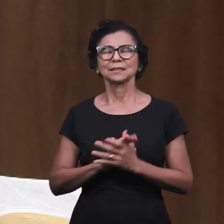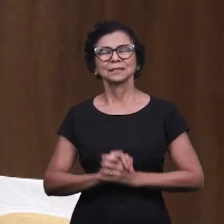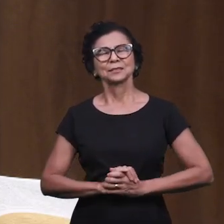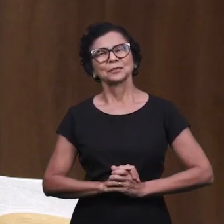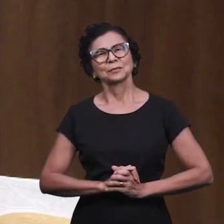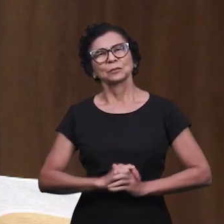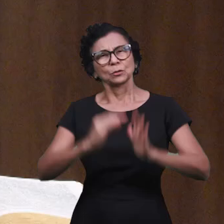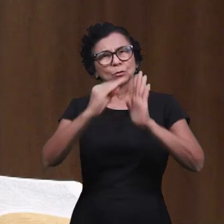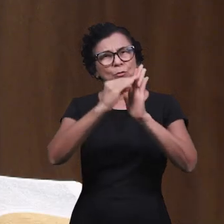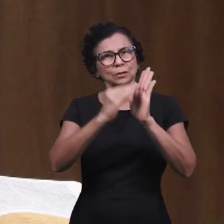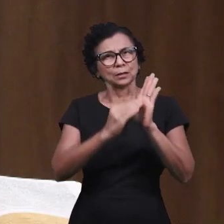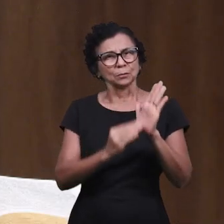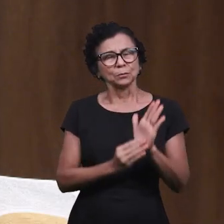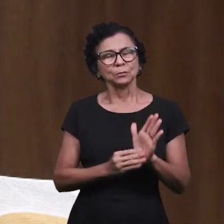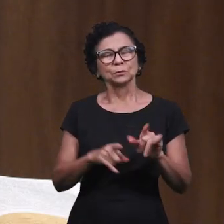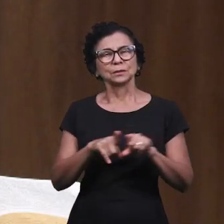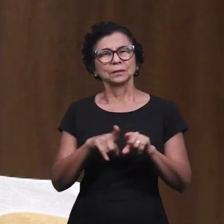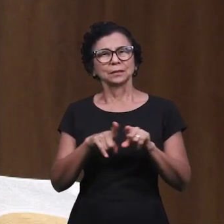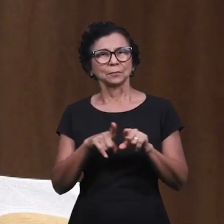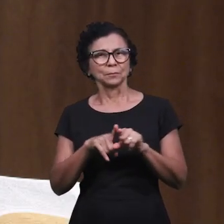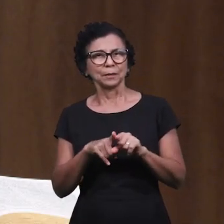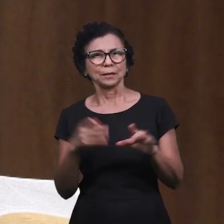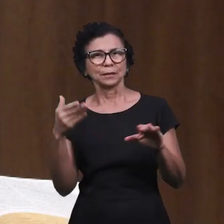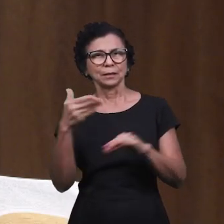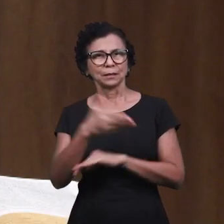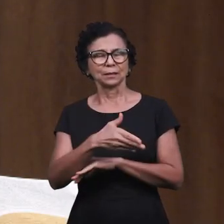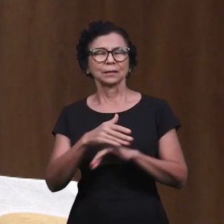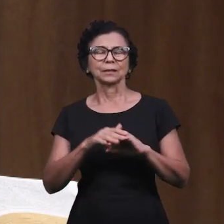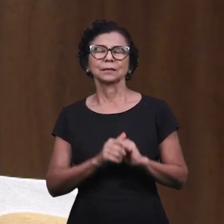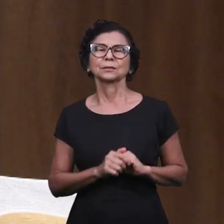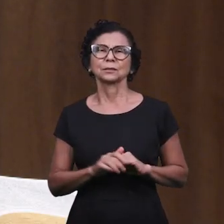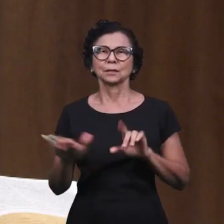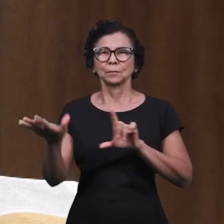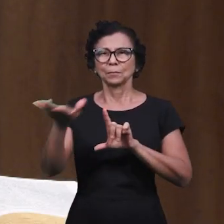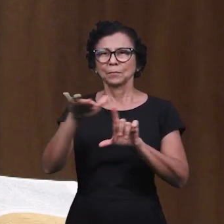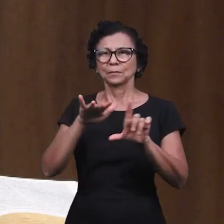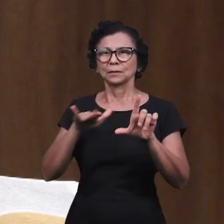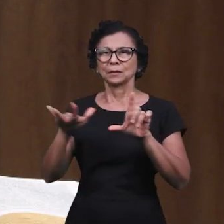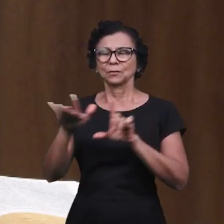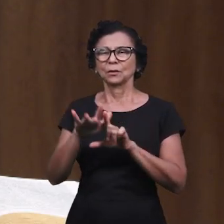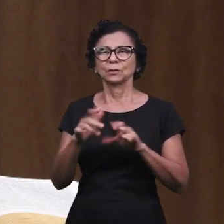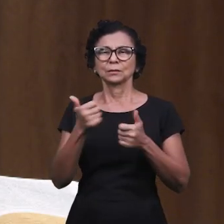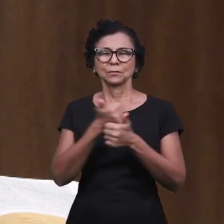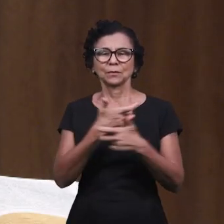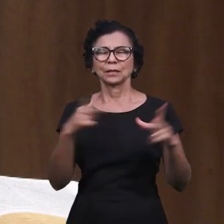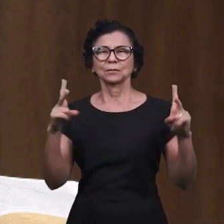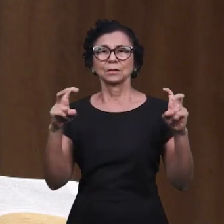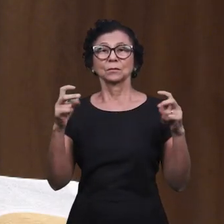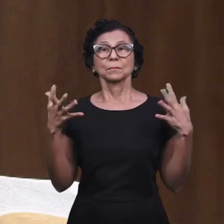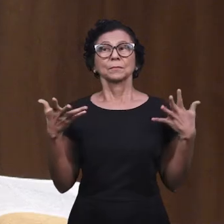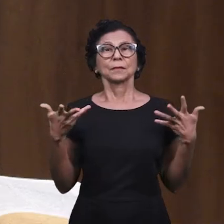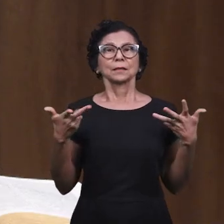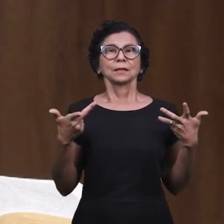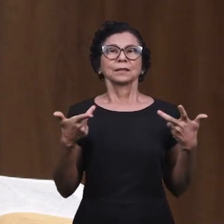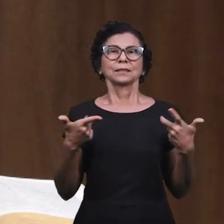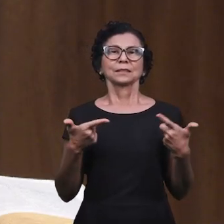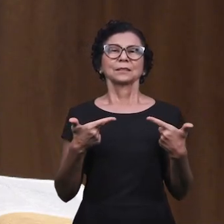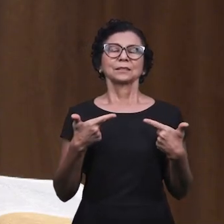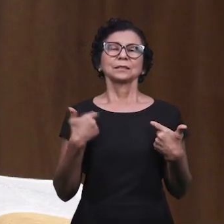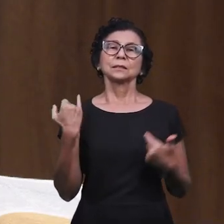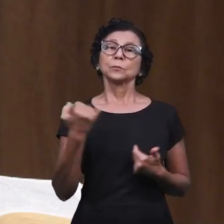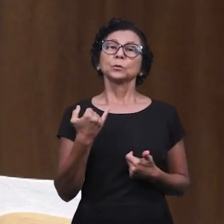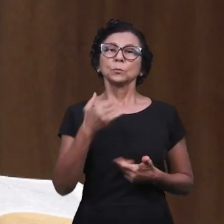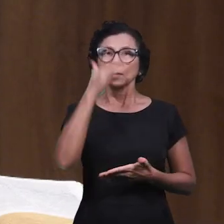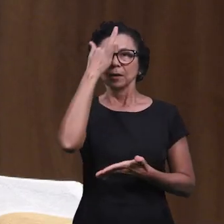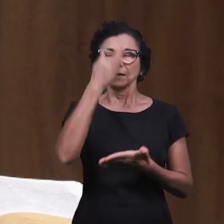assistindo aos nossos canais, de plataformas, que são assuntos maravilhosos que servem para